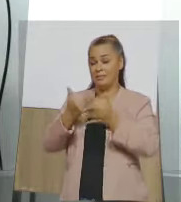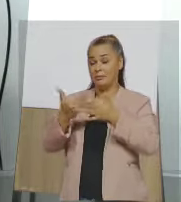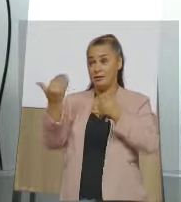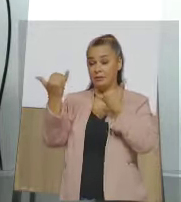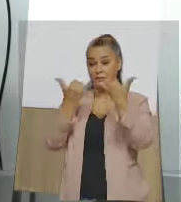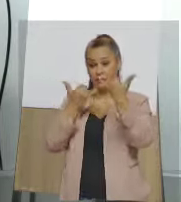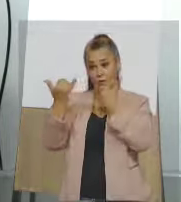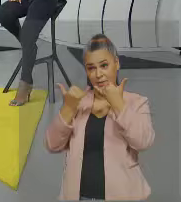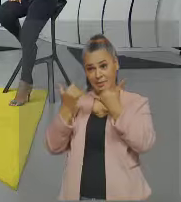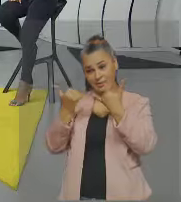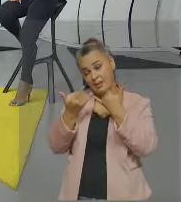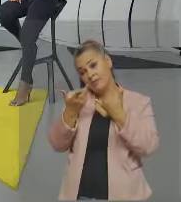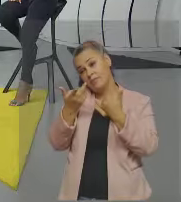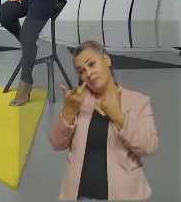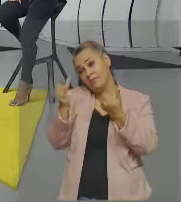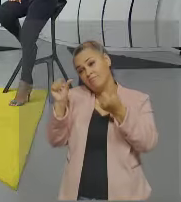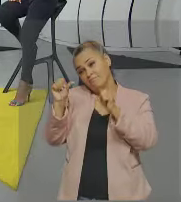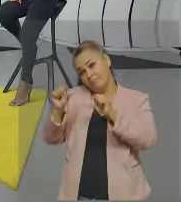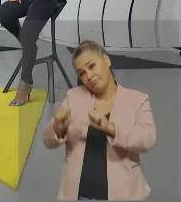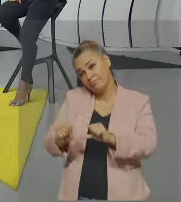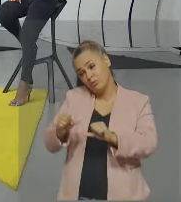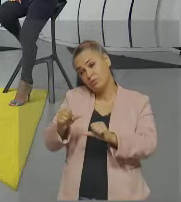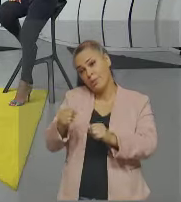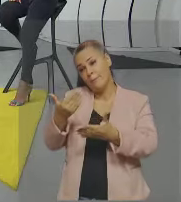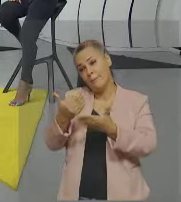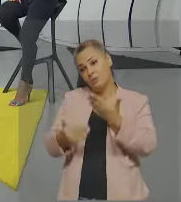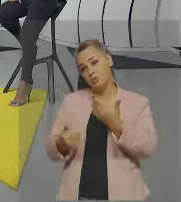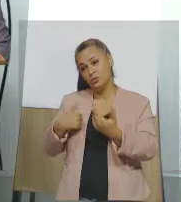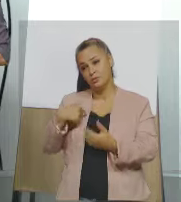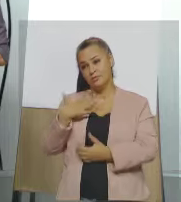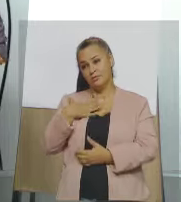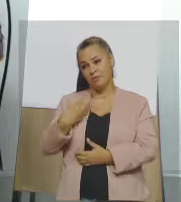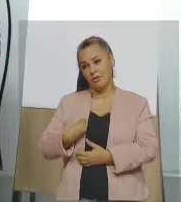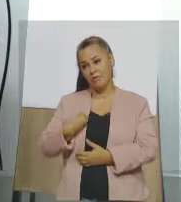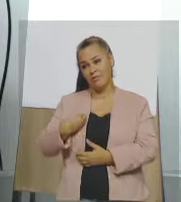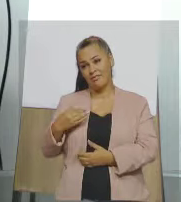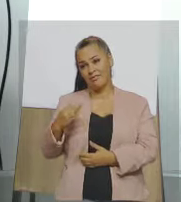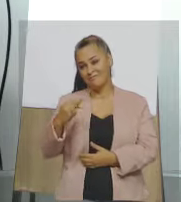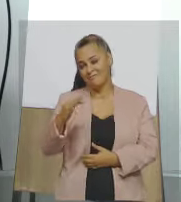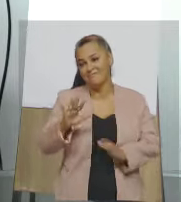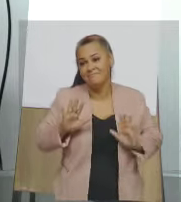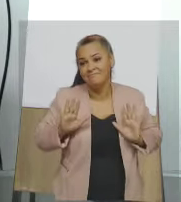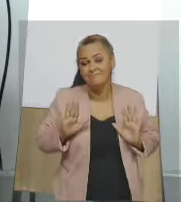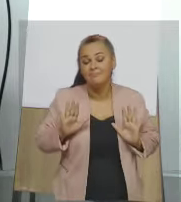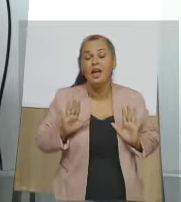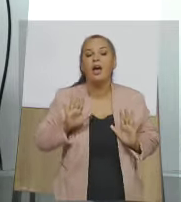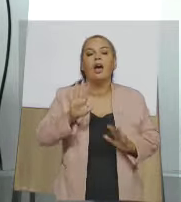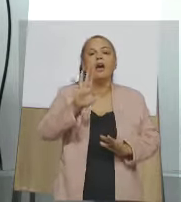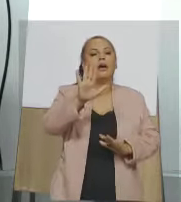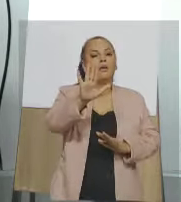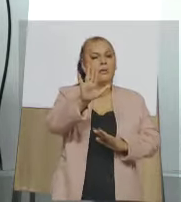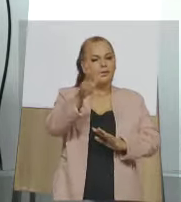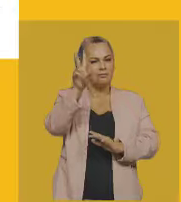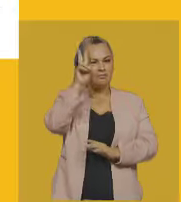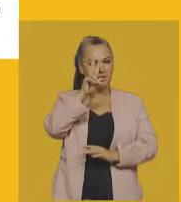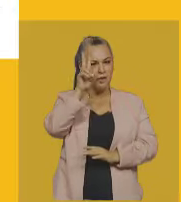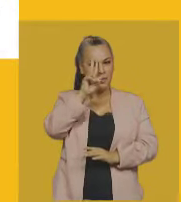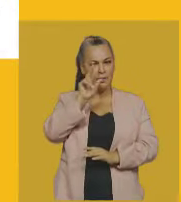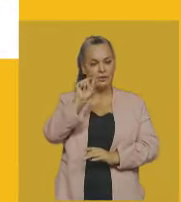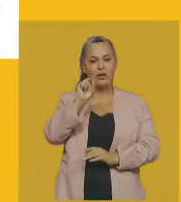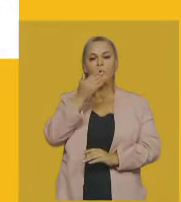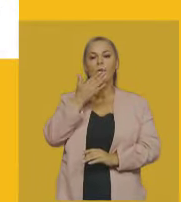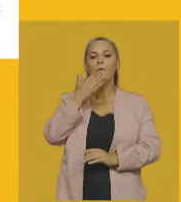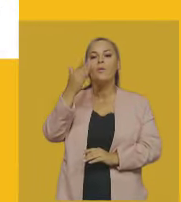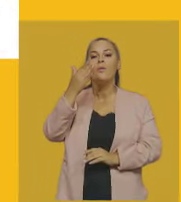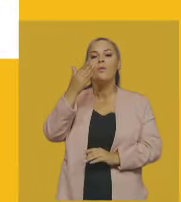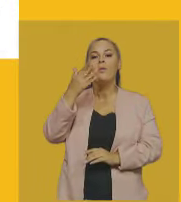de vida, ok? Aqui, ó, vamos lembrar, né, que qual que é a importância da escola? Olha só esse gráfico aqui. Esse